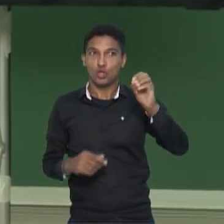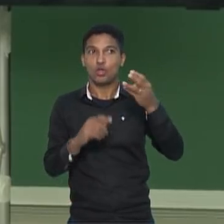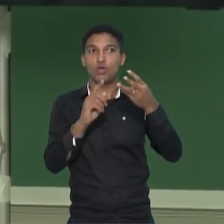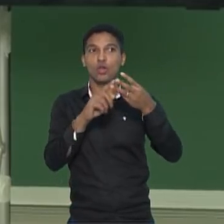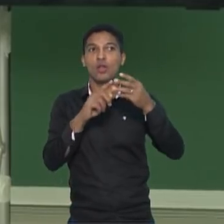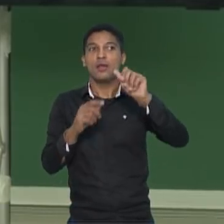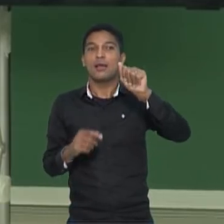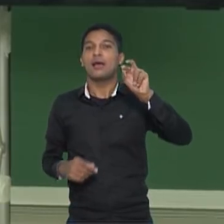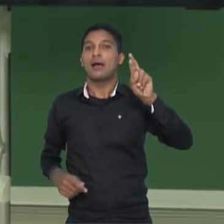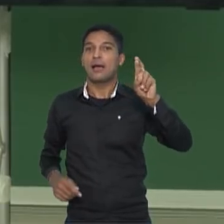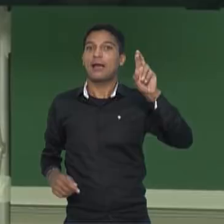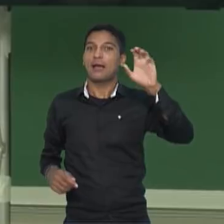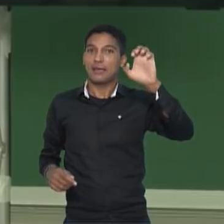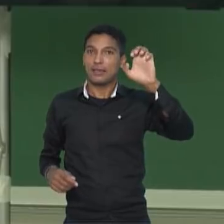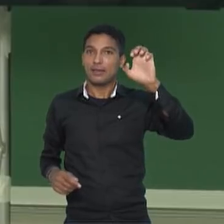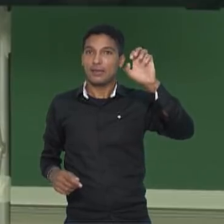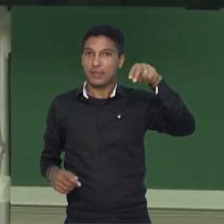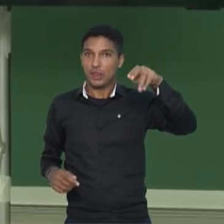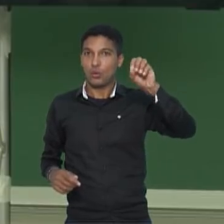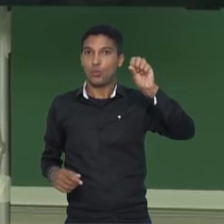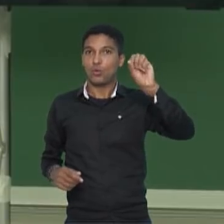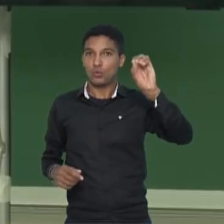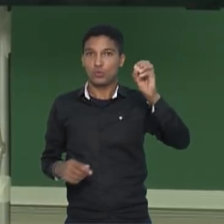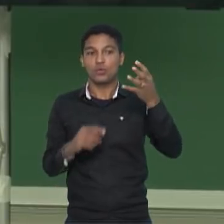a imagem.